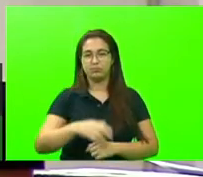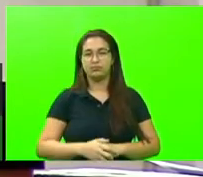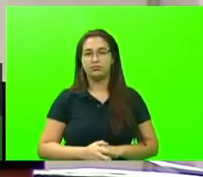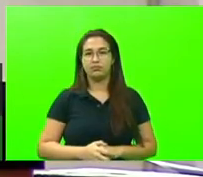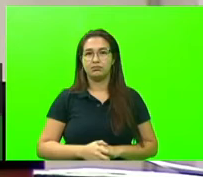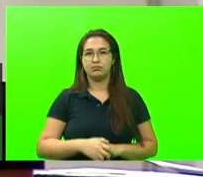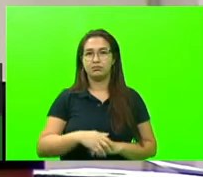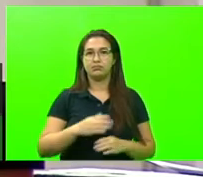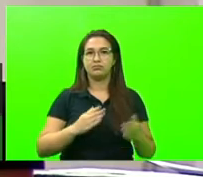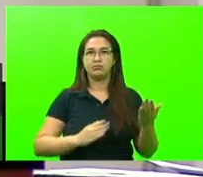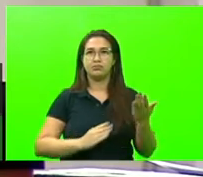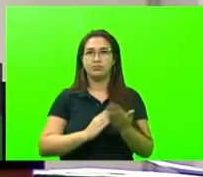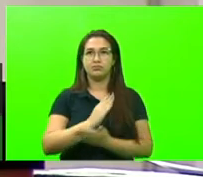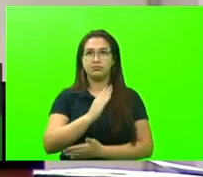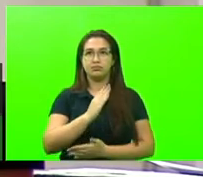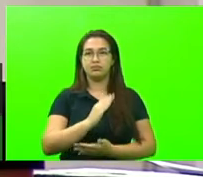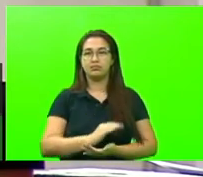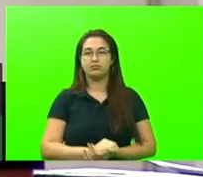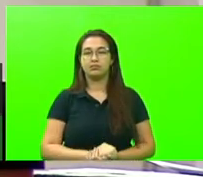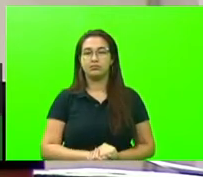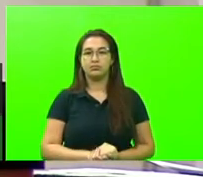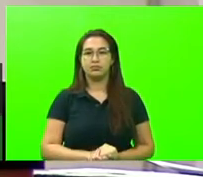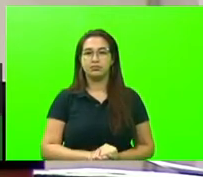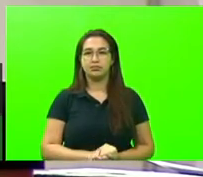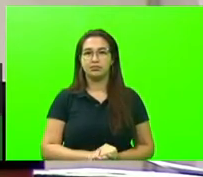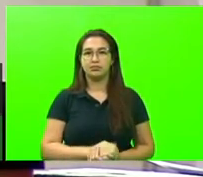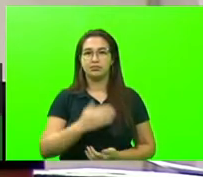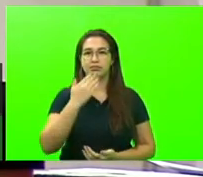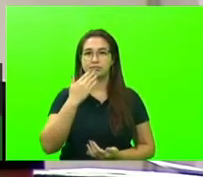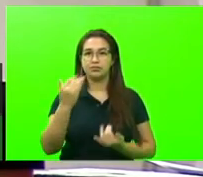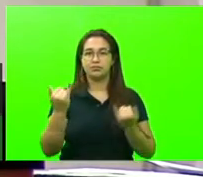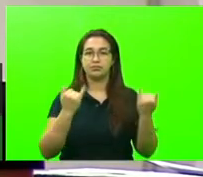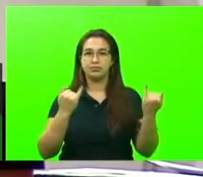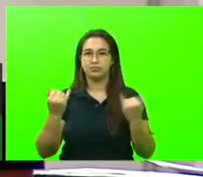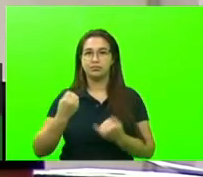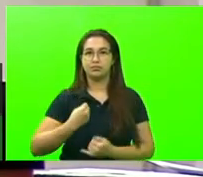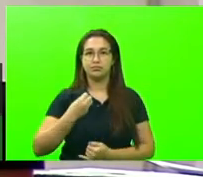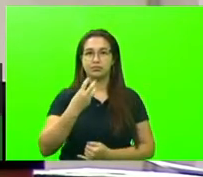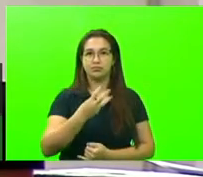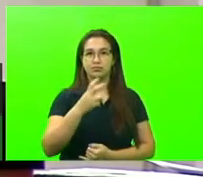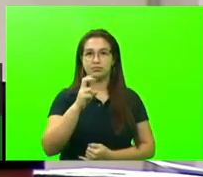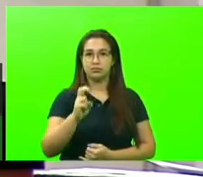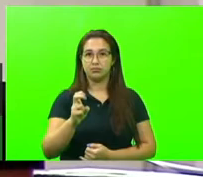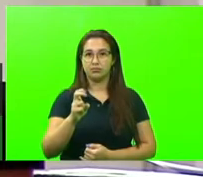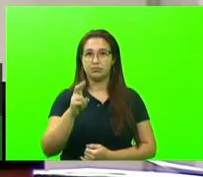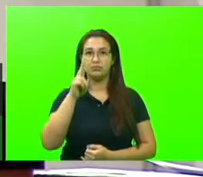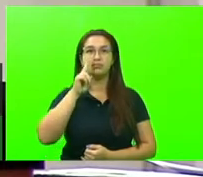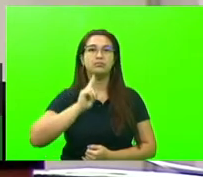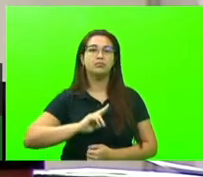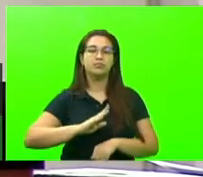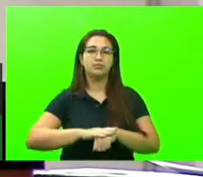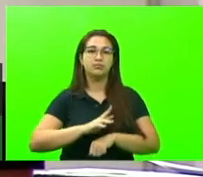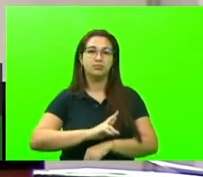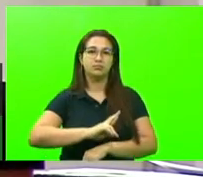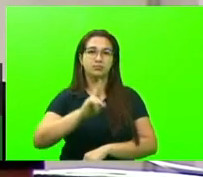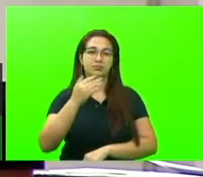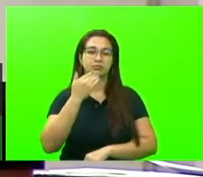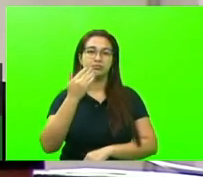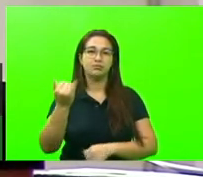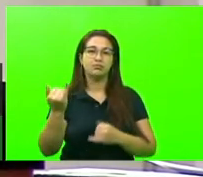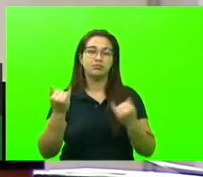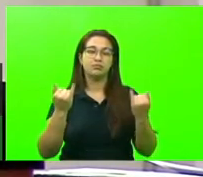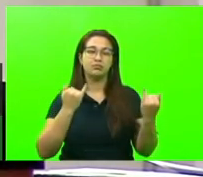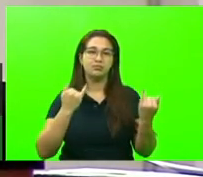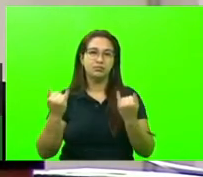em votação, aprovado. Pedido de informação 35, deputado Ivan Nats, solicitando ao diretor-geral do